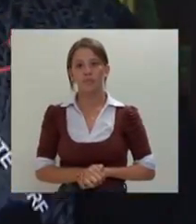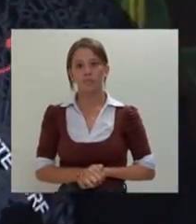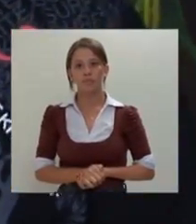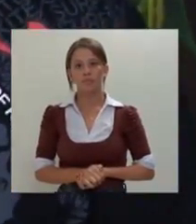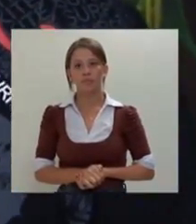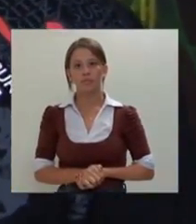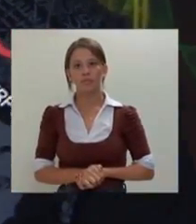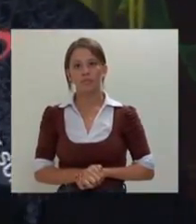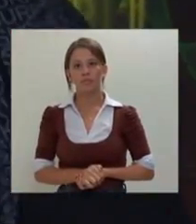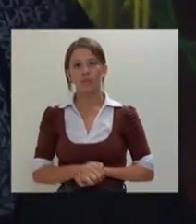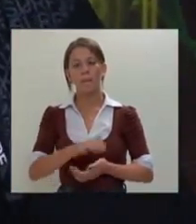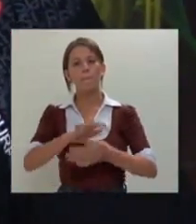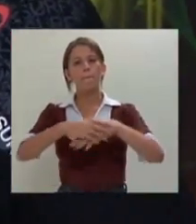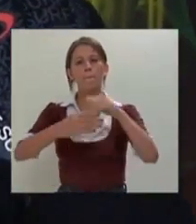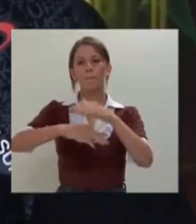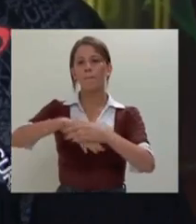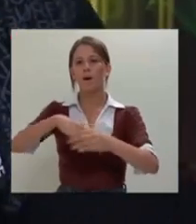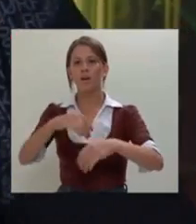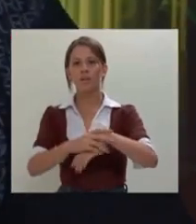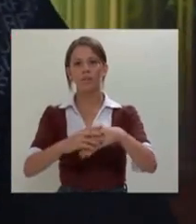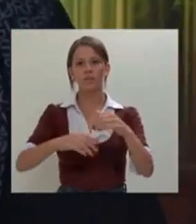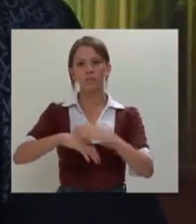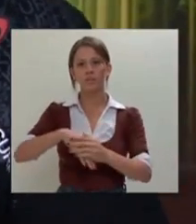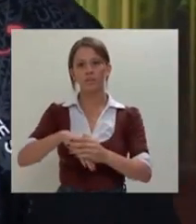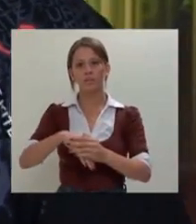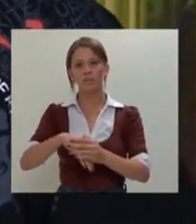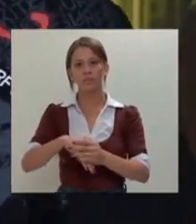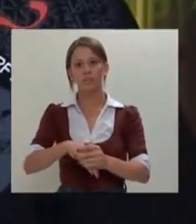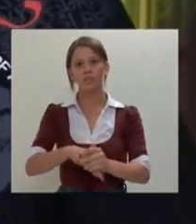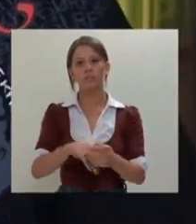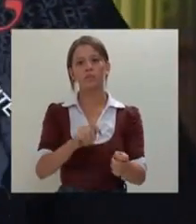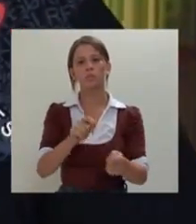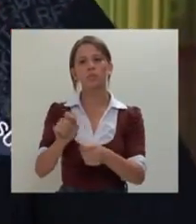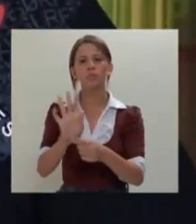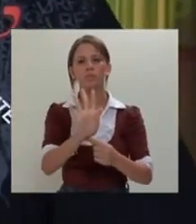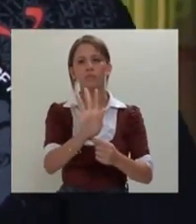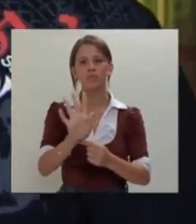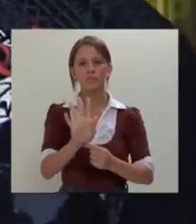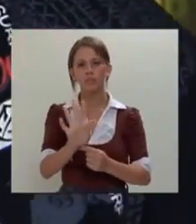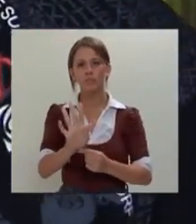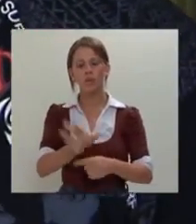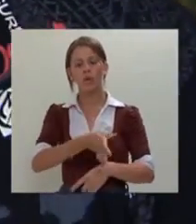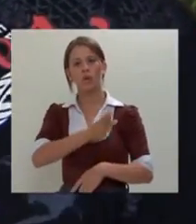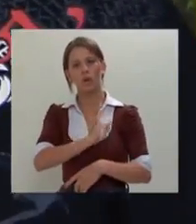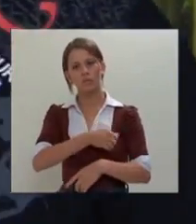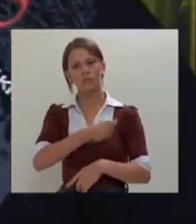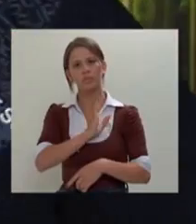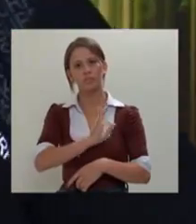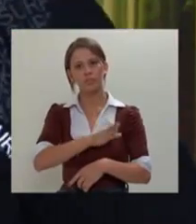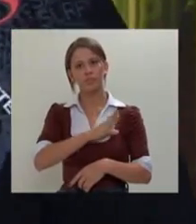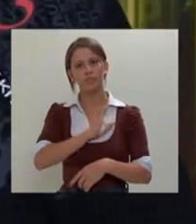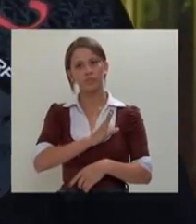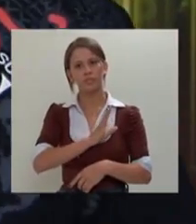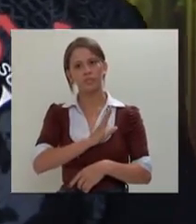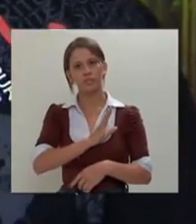para a Neide da Jatiuca, o jornalista Mozart Sintra, a Joelso de Matriz de Camaragibe, Maristela da Barra de Santo